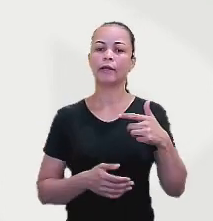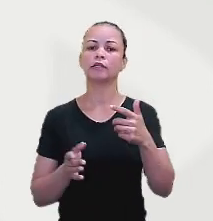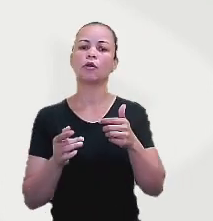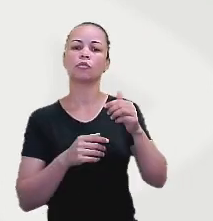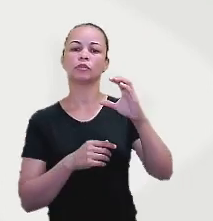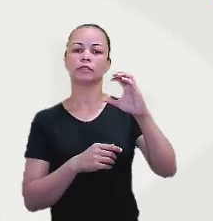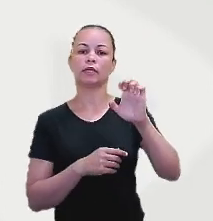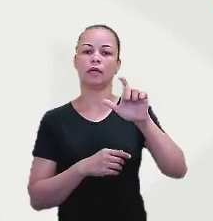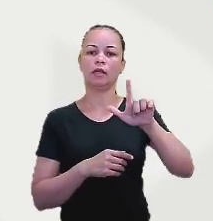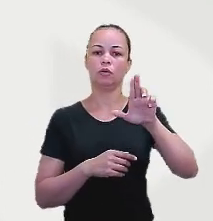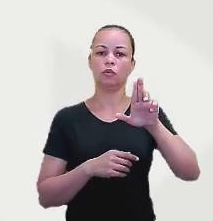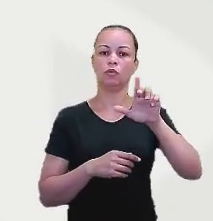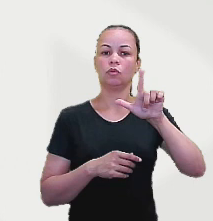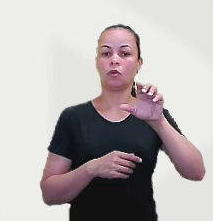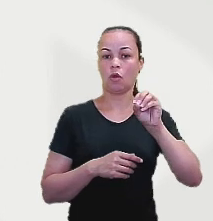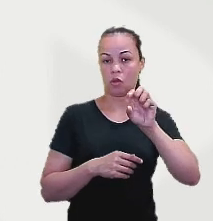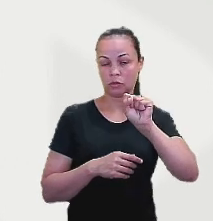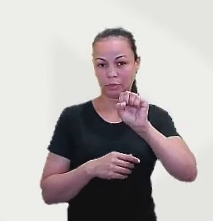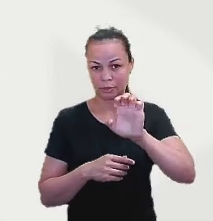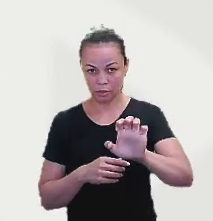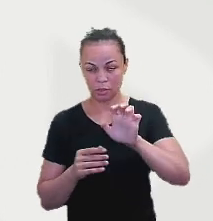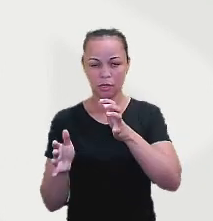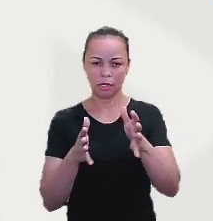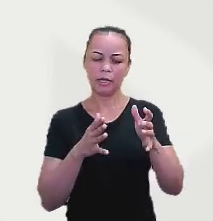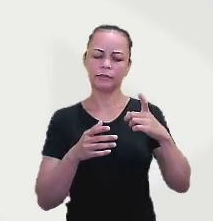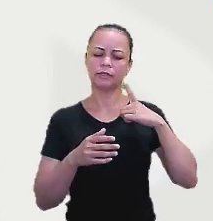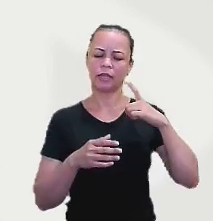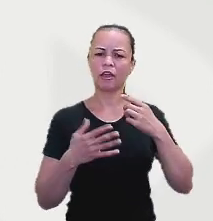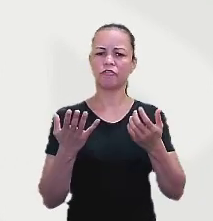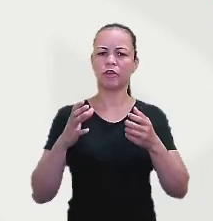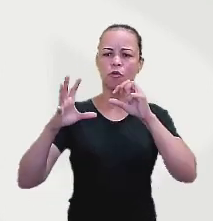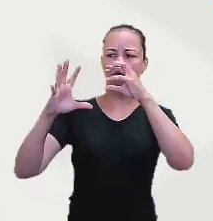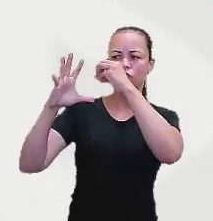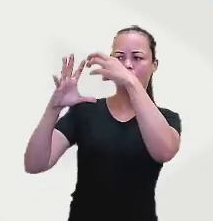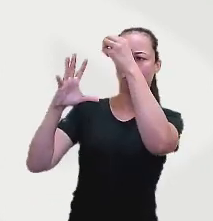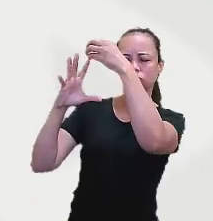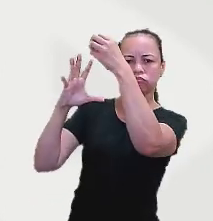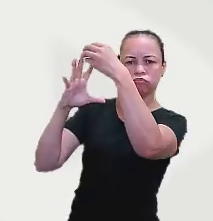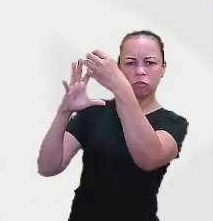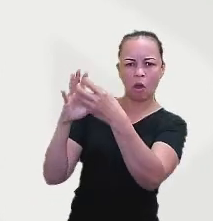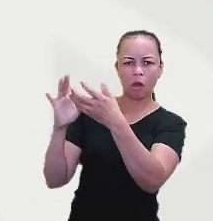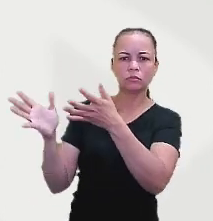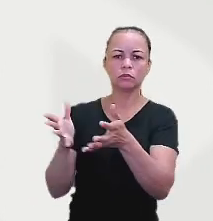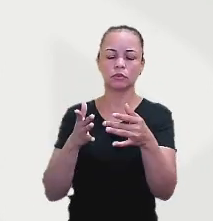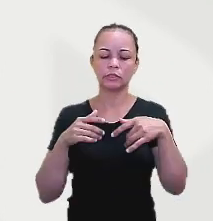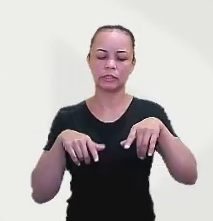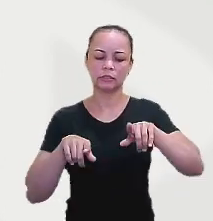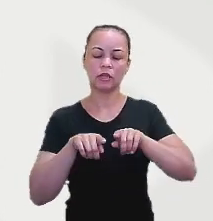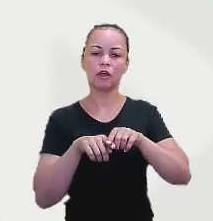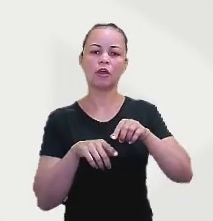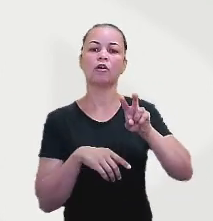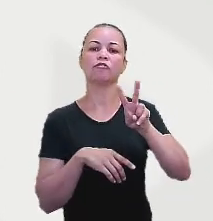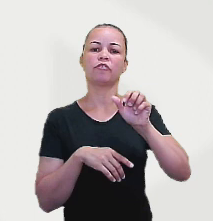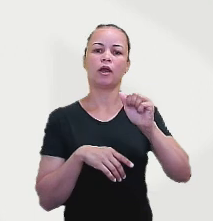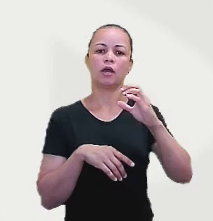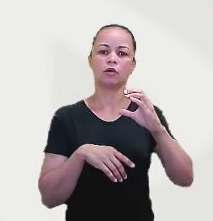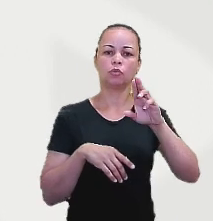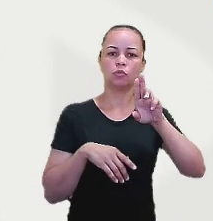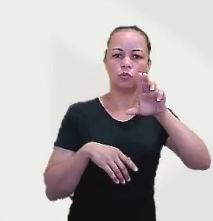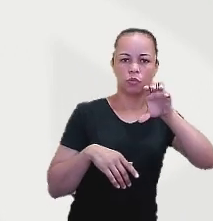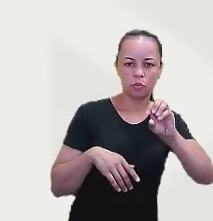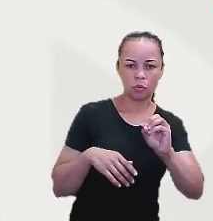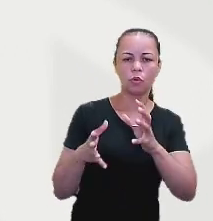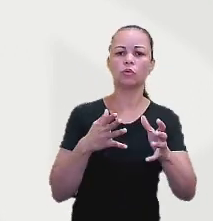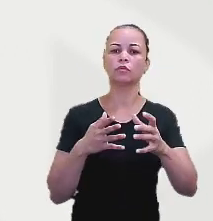Plastos, que tem tudo a ver com fotossíntese, vacúolo de suco celular, glioxomos, e